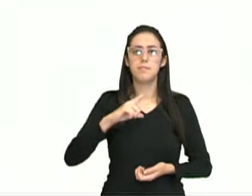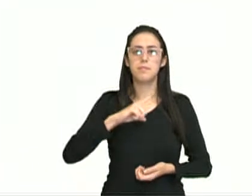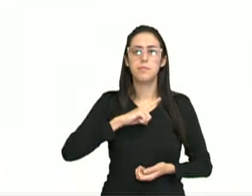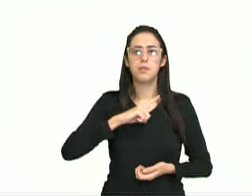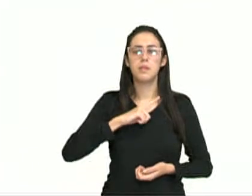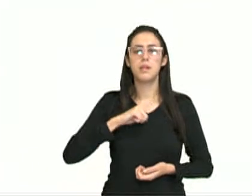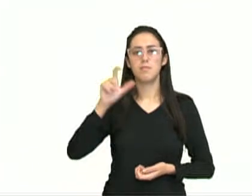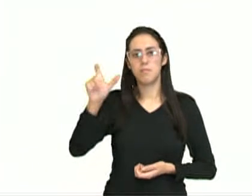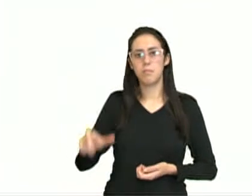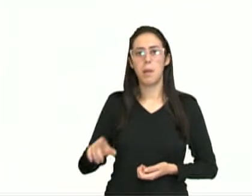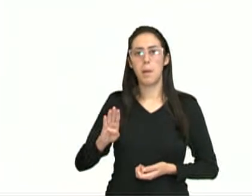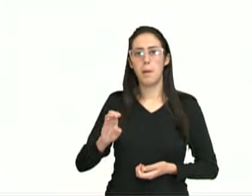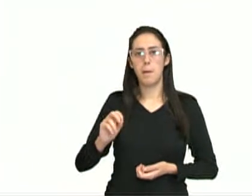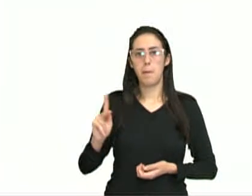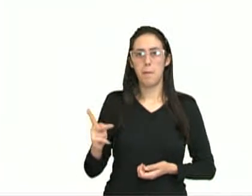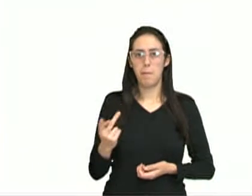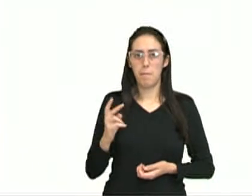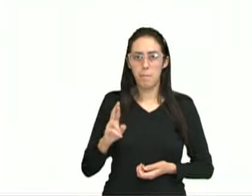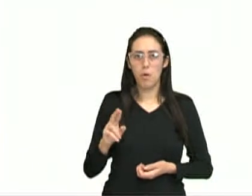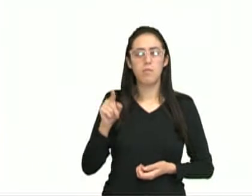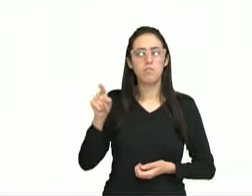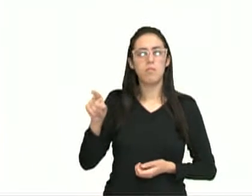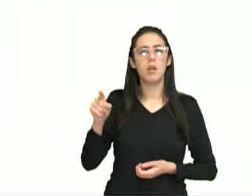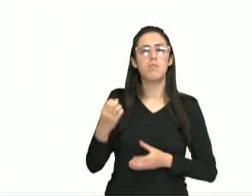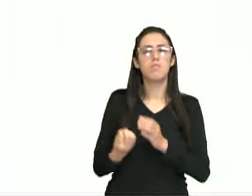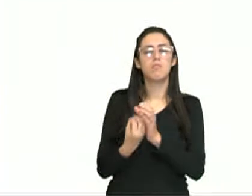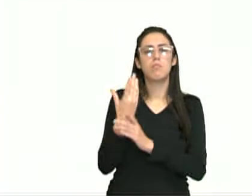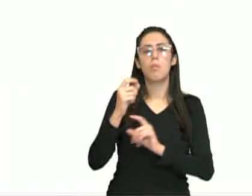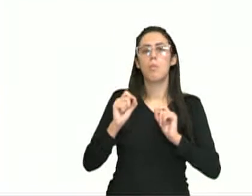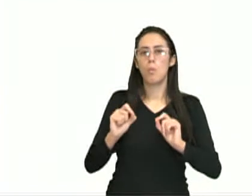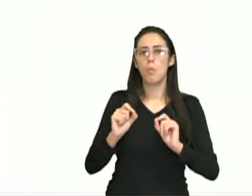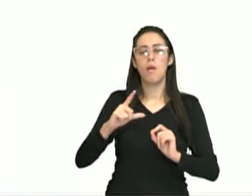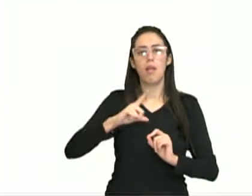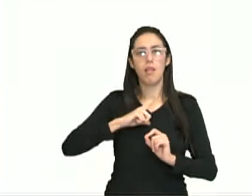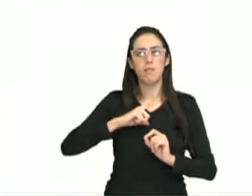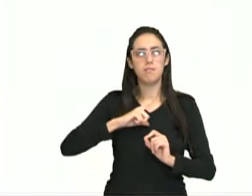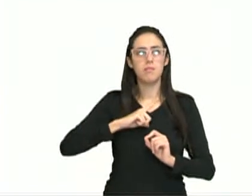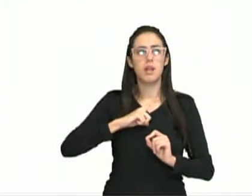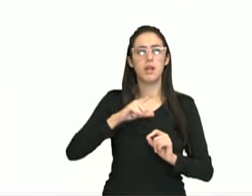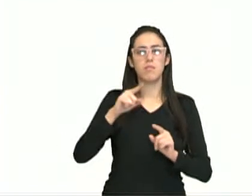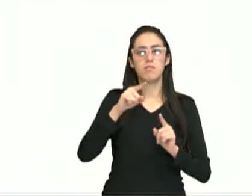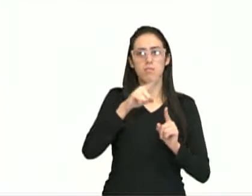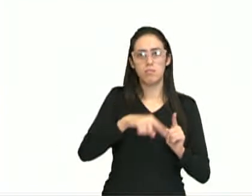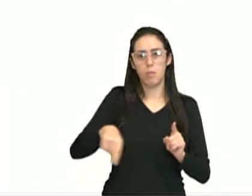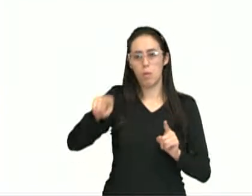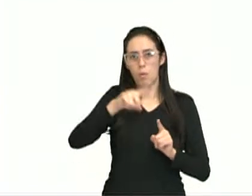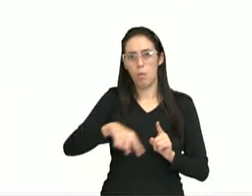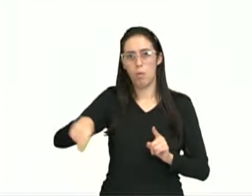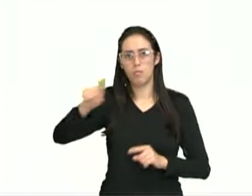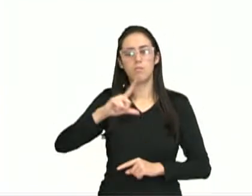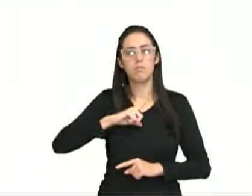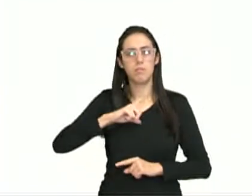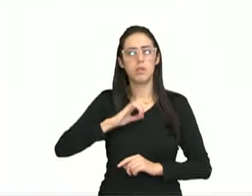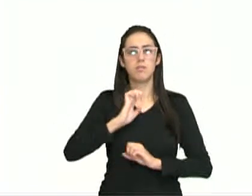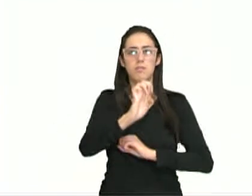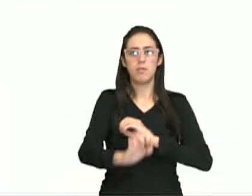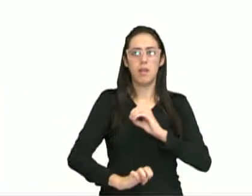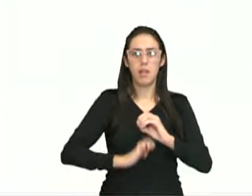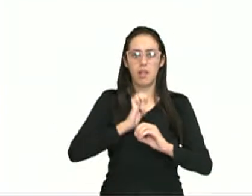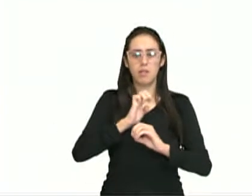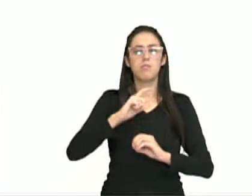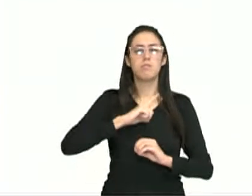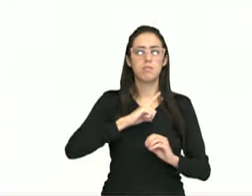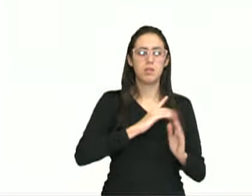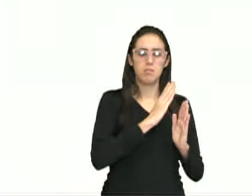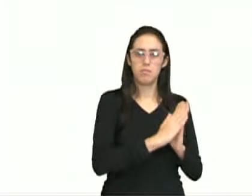Bohr sugeriu a organização da eletrosfera em órbitas. Segundo Bohr, os elétrons estão organizados em camadas